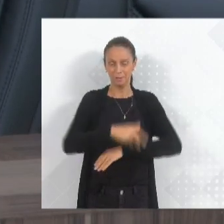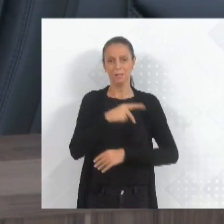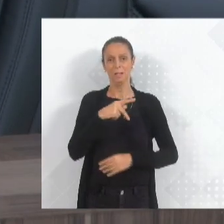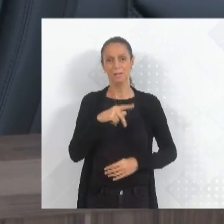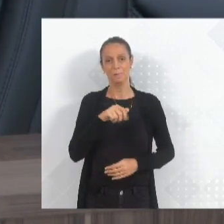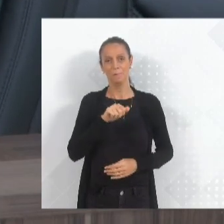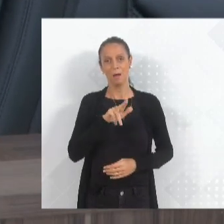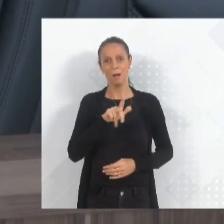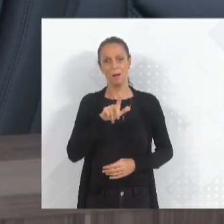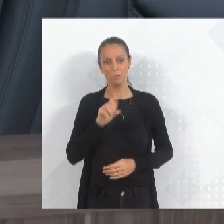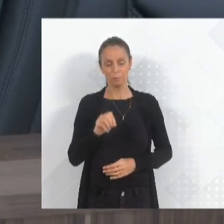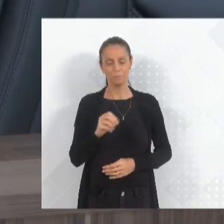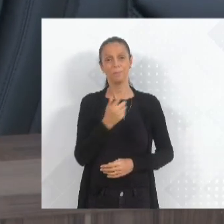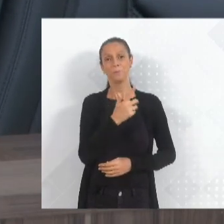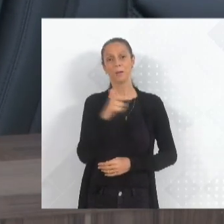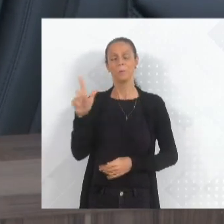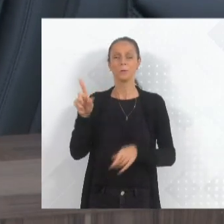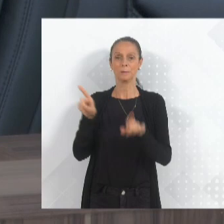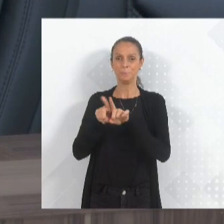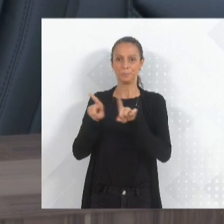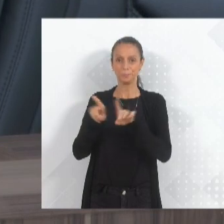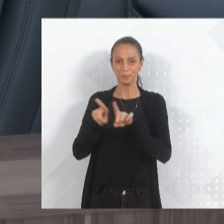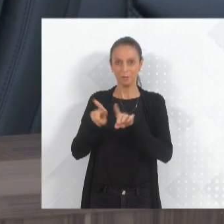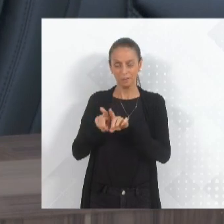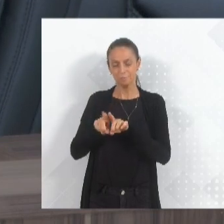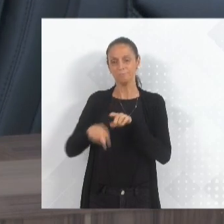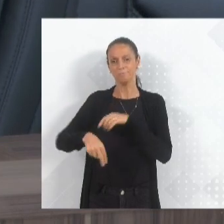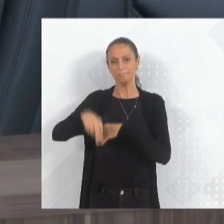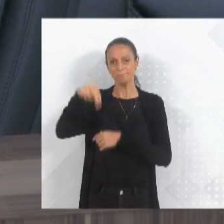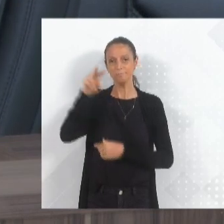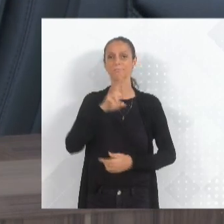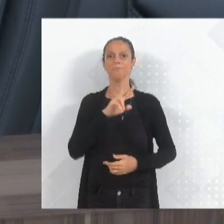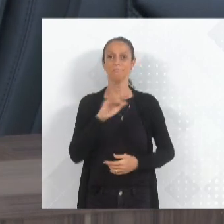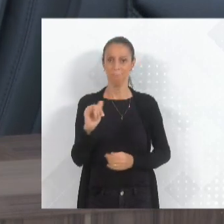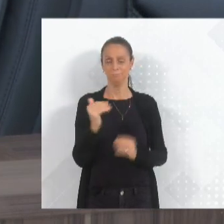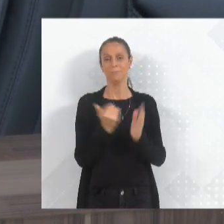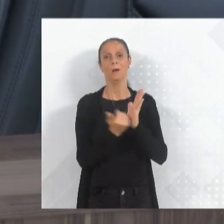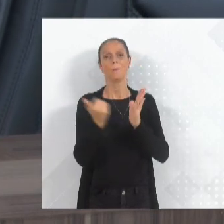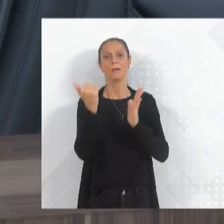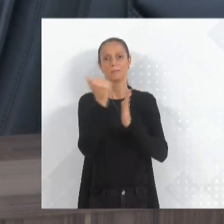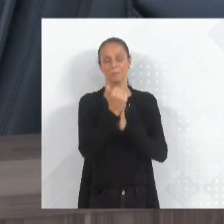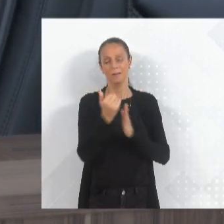bem, e na região norte, vai aumentar a água para aquela região toda ali.